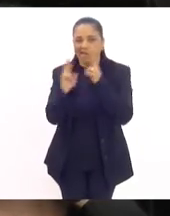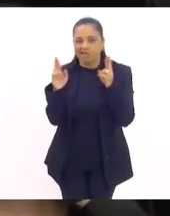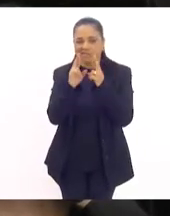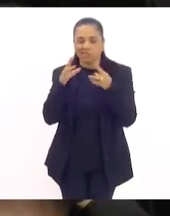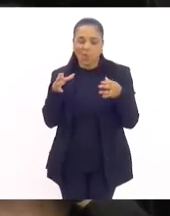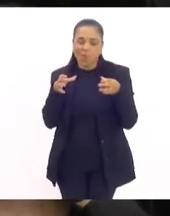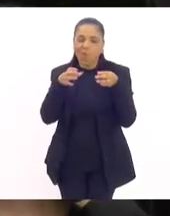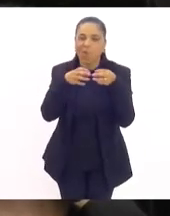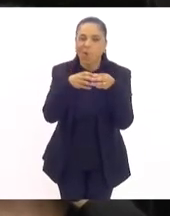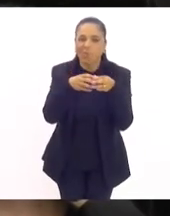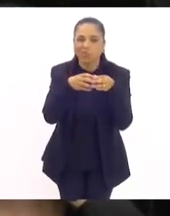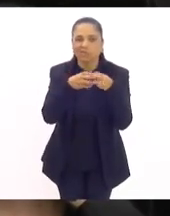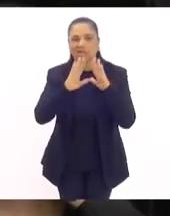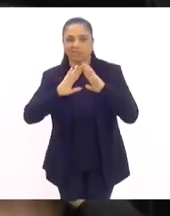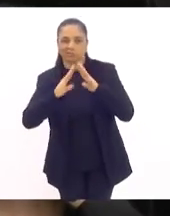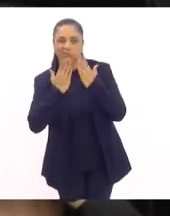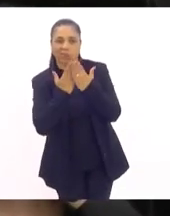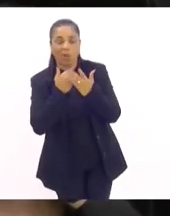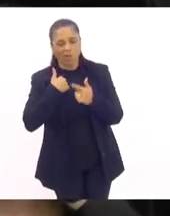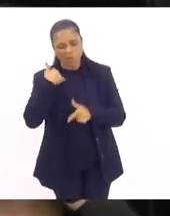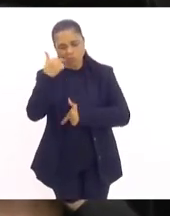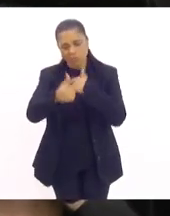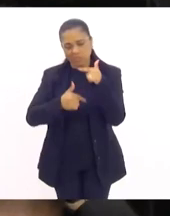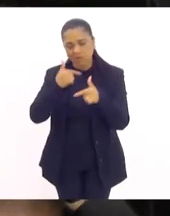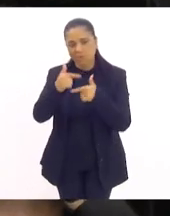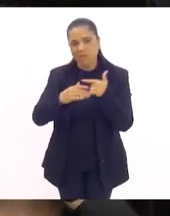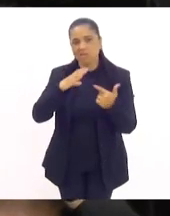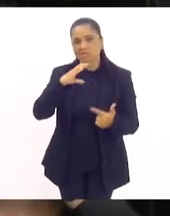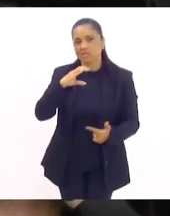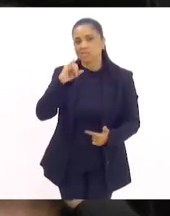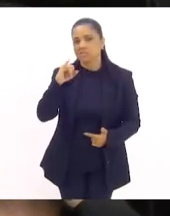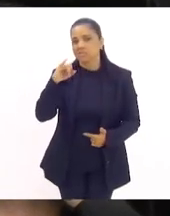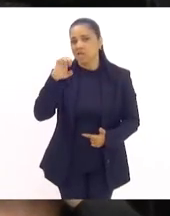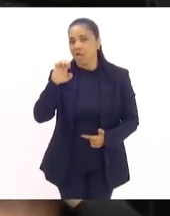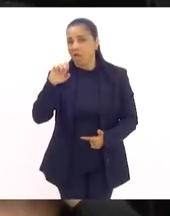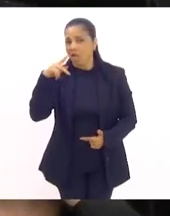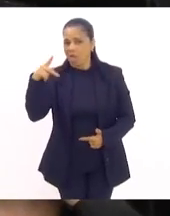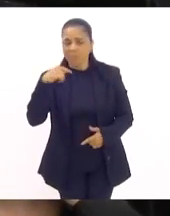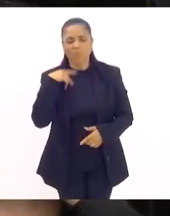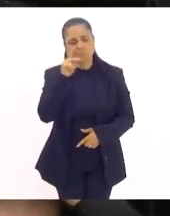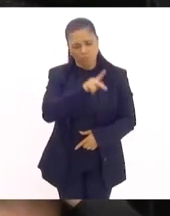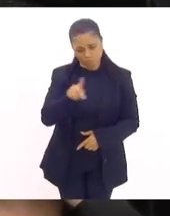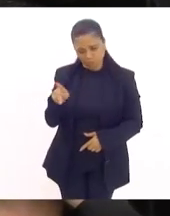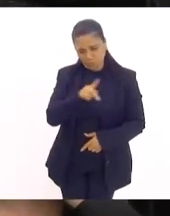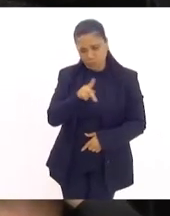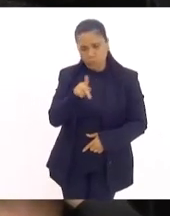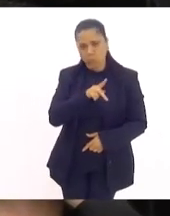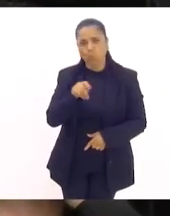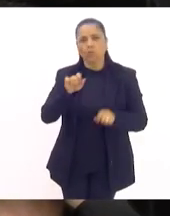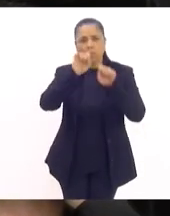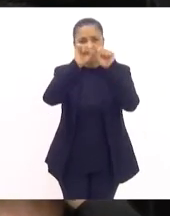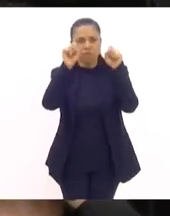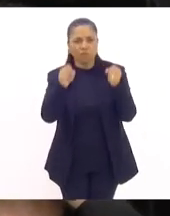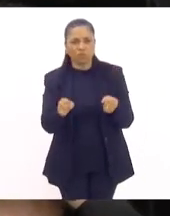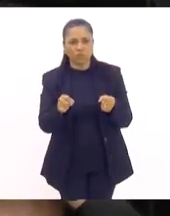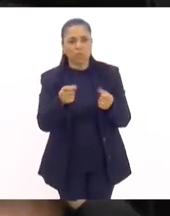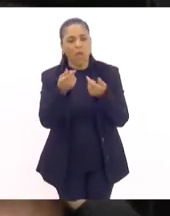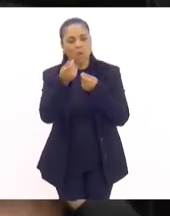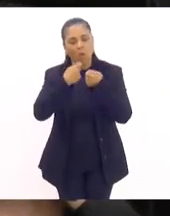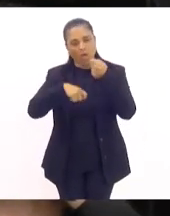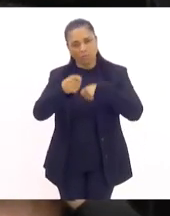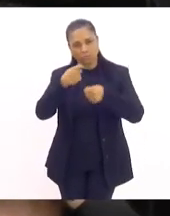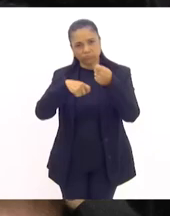escola-comunidade. Eu trabalhei em CIEP muitos anos, tanto na função de professor quanto na função de funcionário administrativo, e lá nós